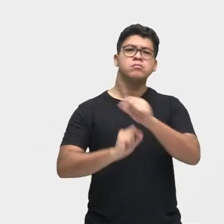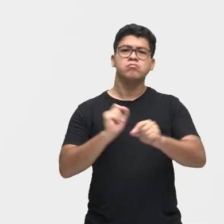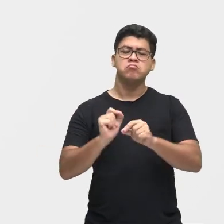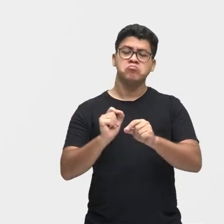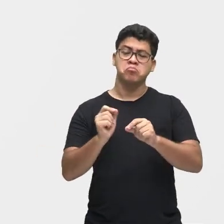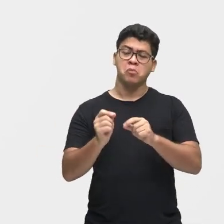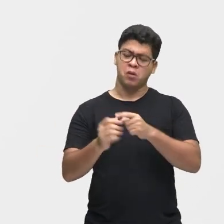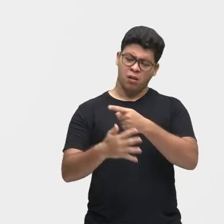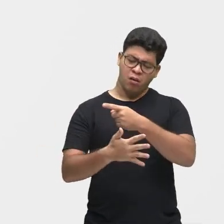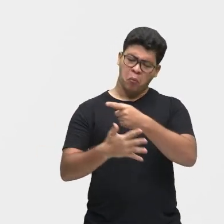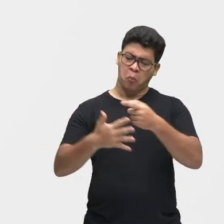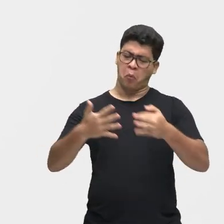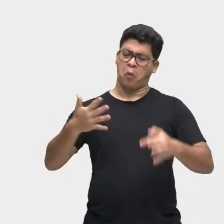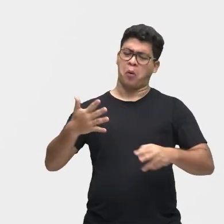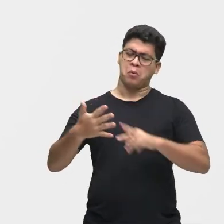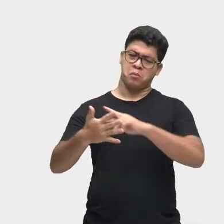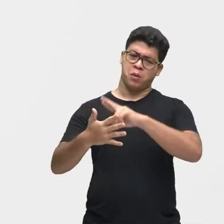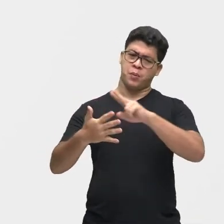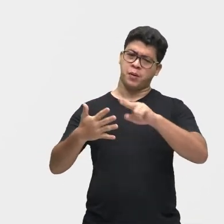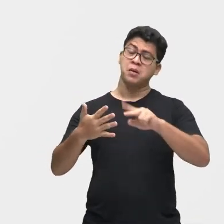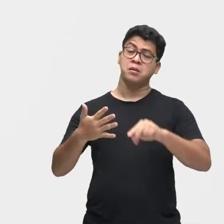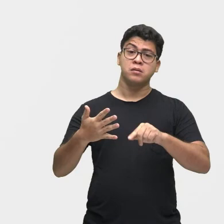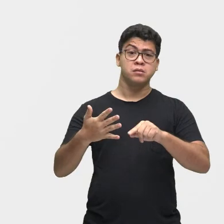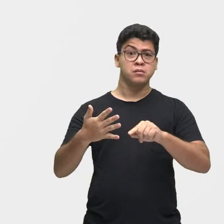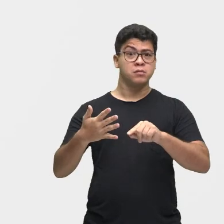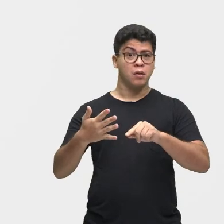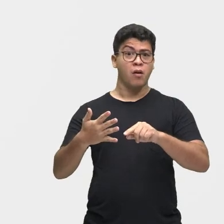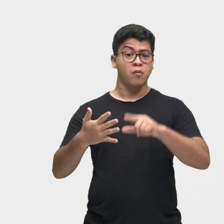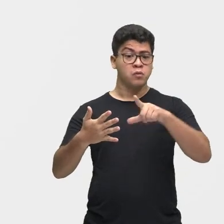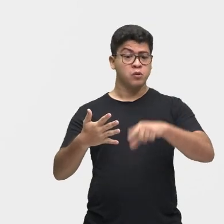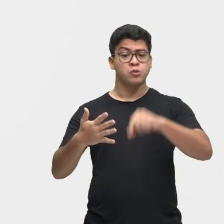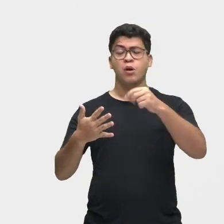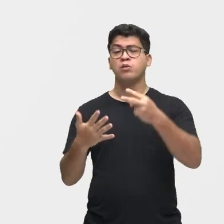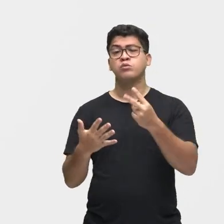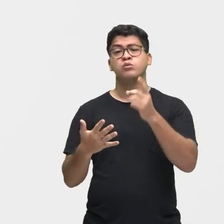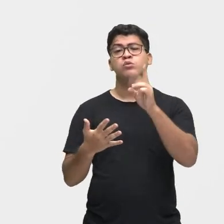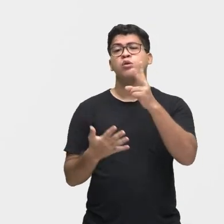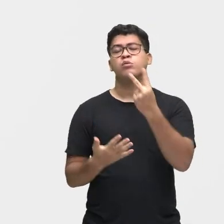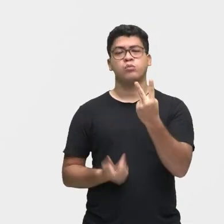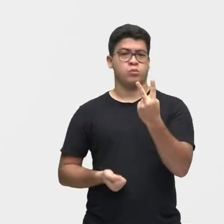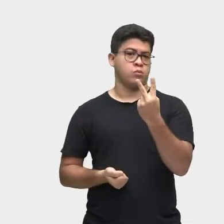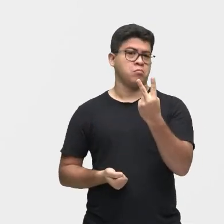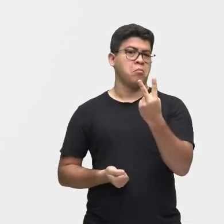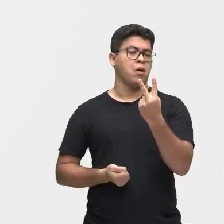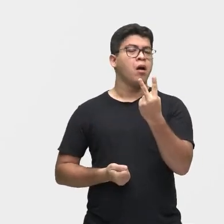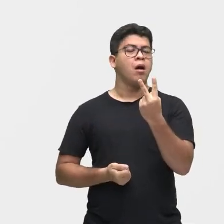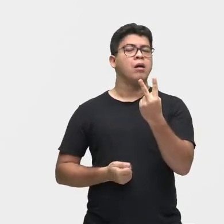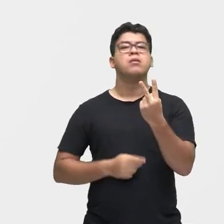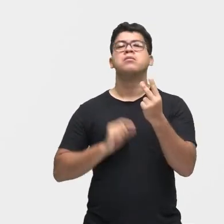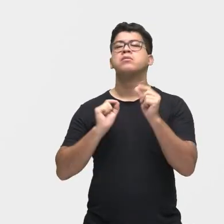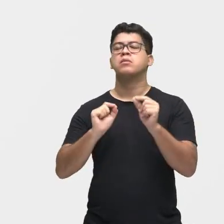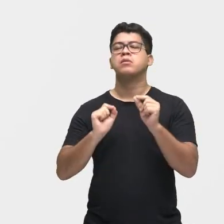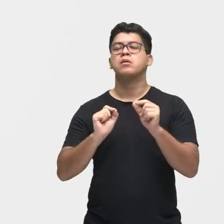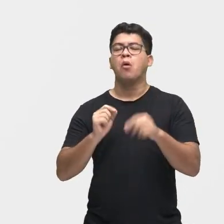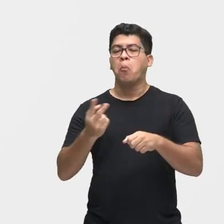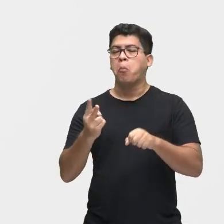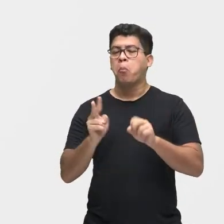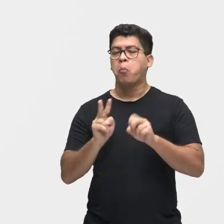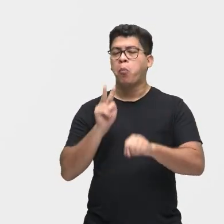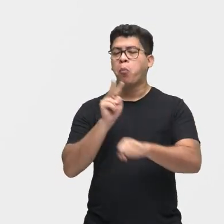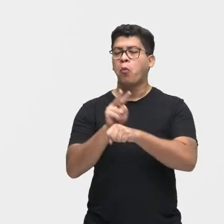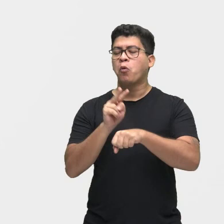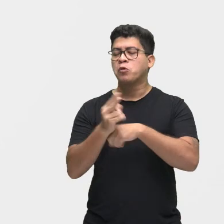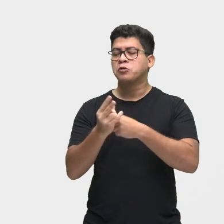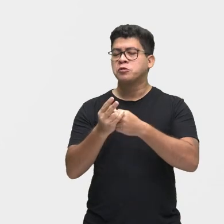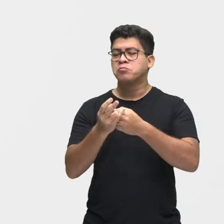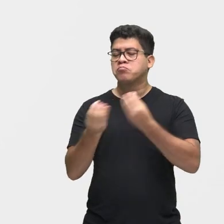dois teóricos aí. E eu pedi para que vocês escolhessem, então, dois deles e falassem aí o que eles